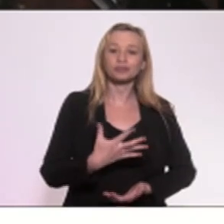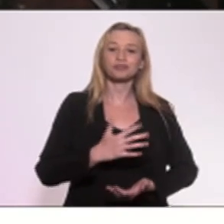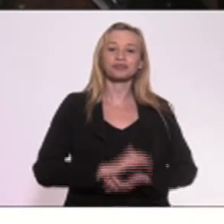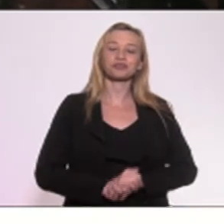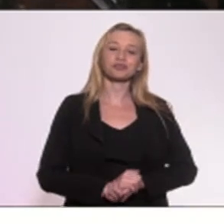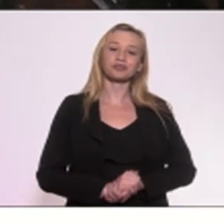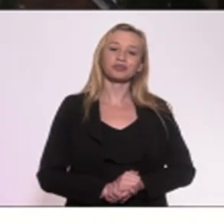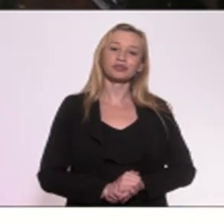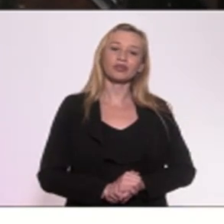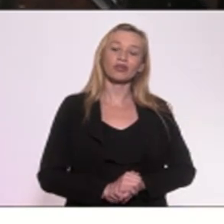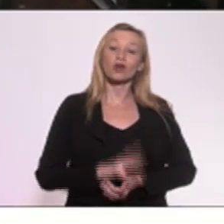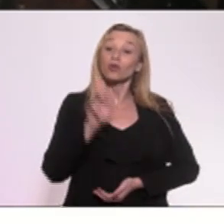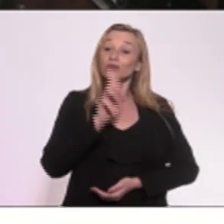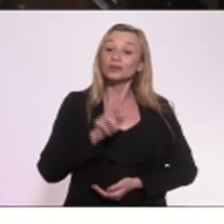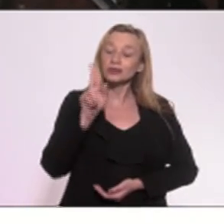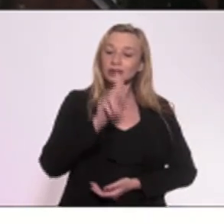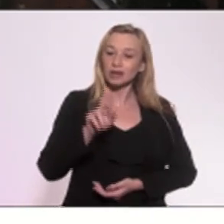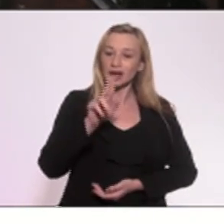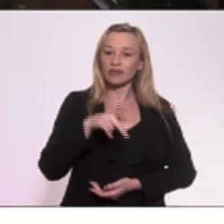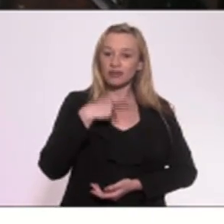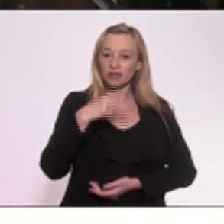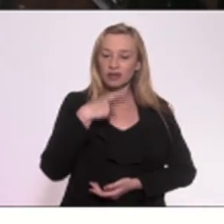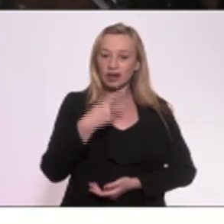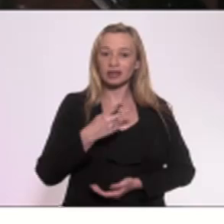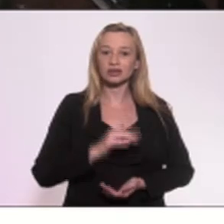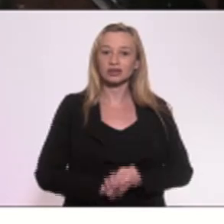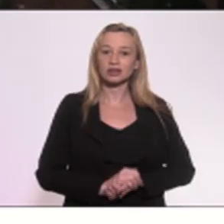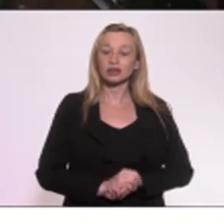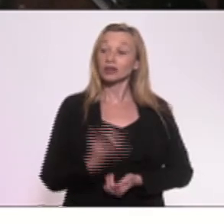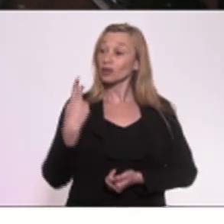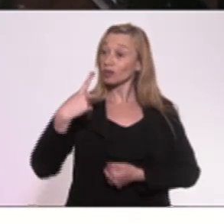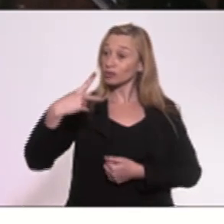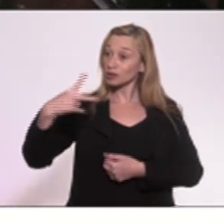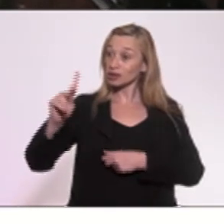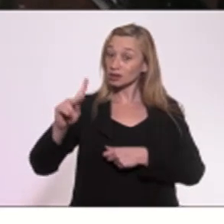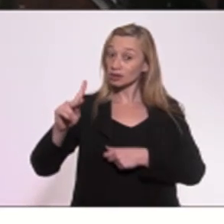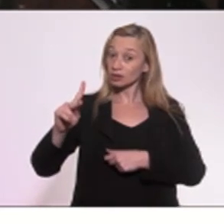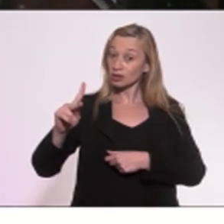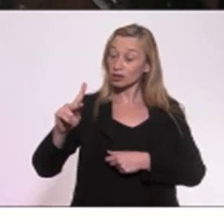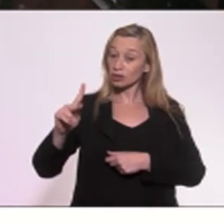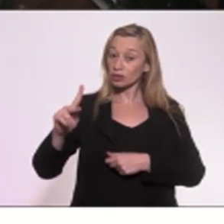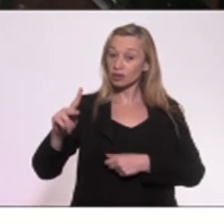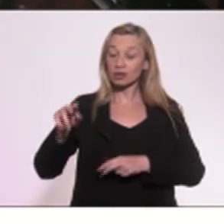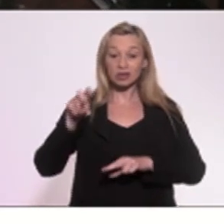fazer uso da palavra sob a sua presidência,